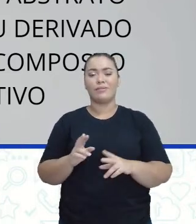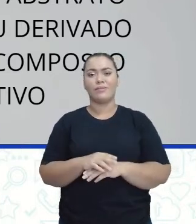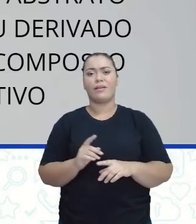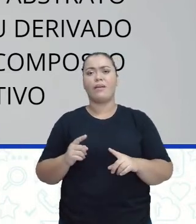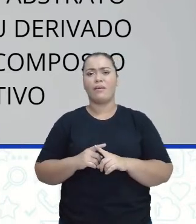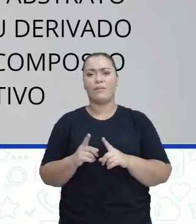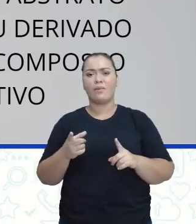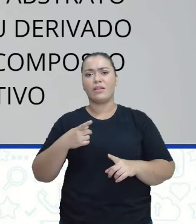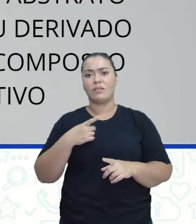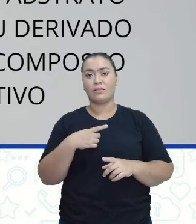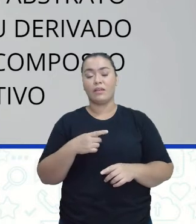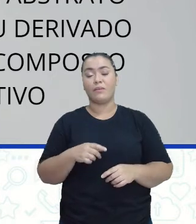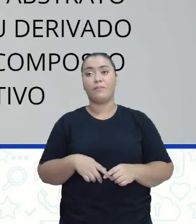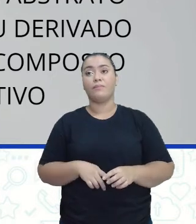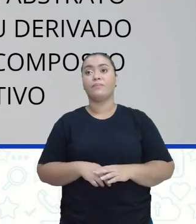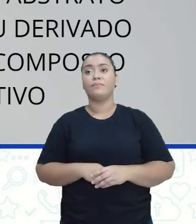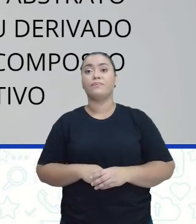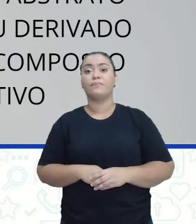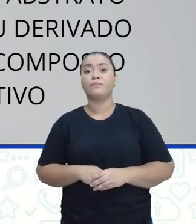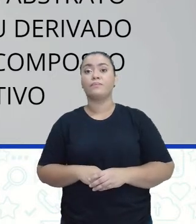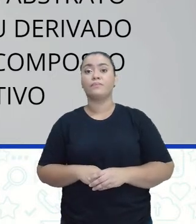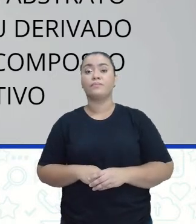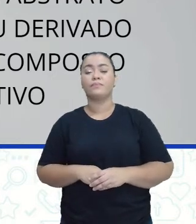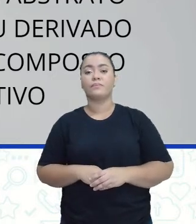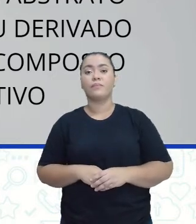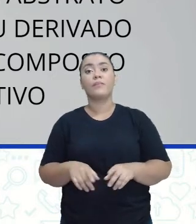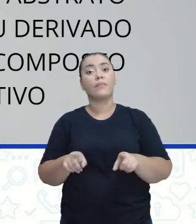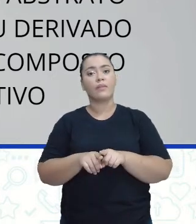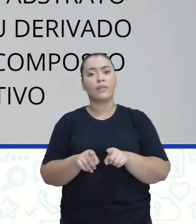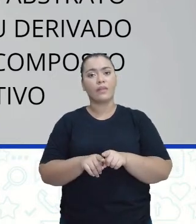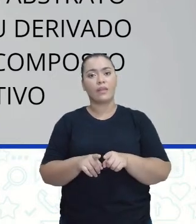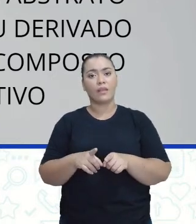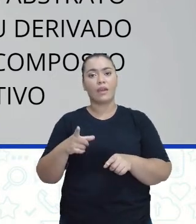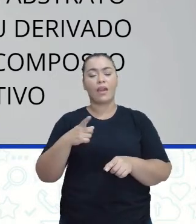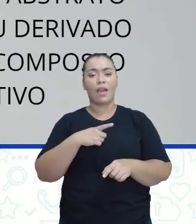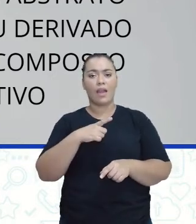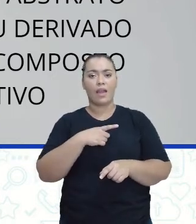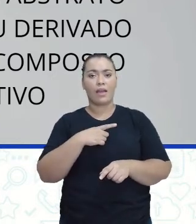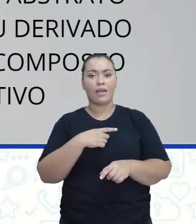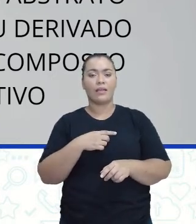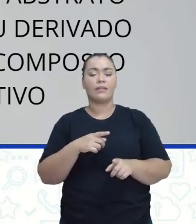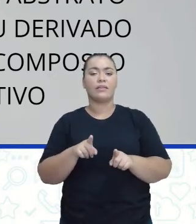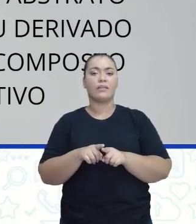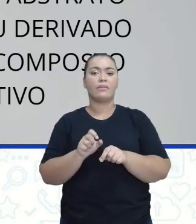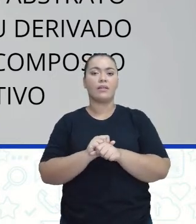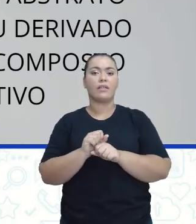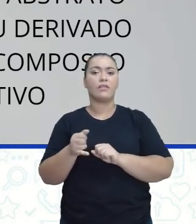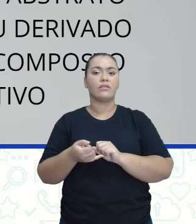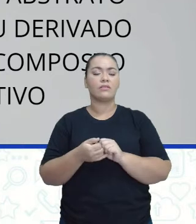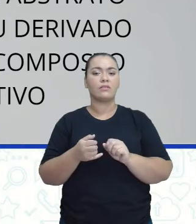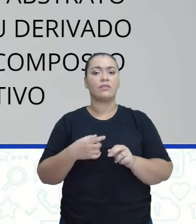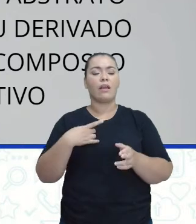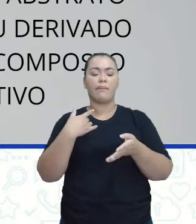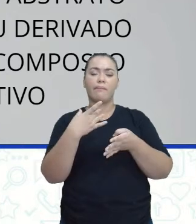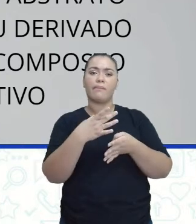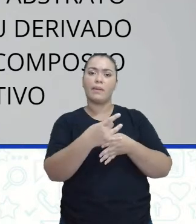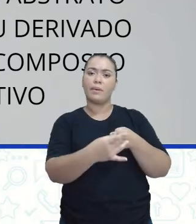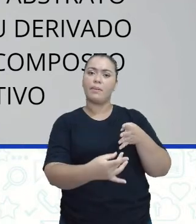mas ainda assim, os adjetivos, eles se classificam em comum e próprio, concreto e